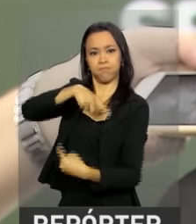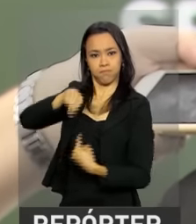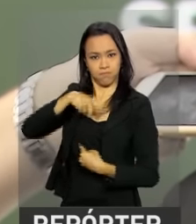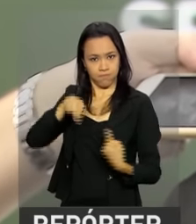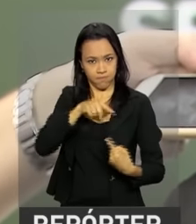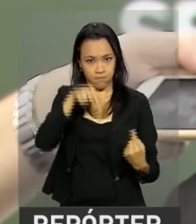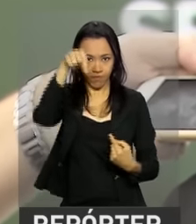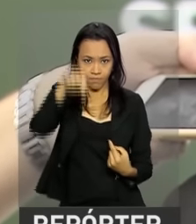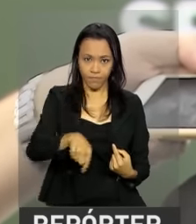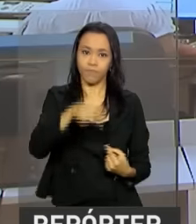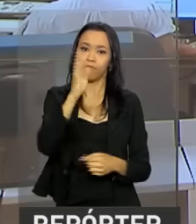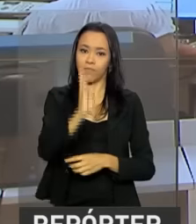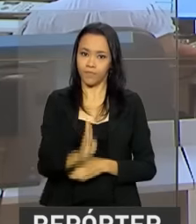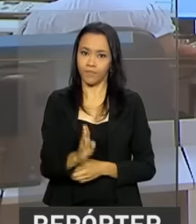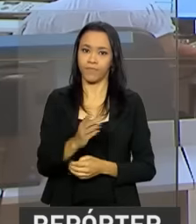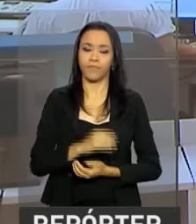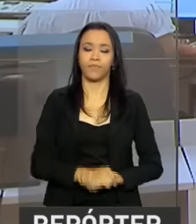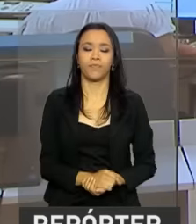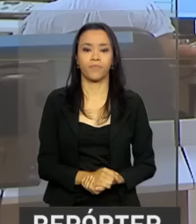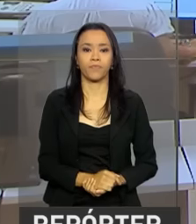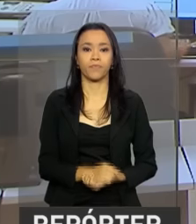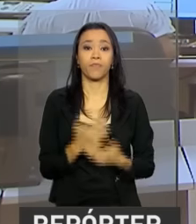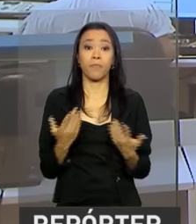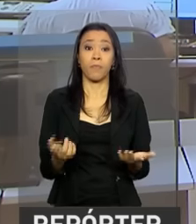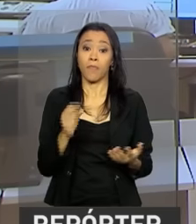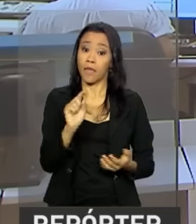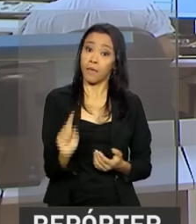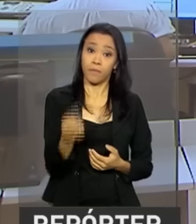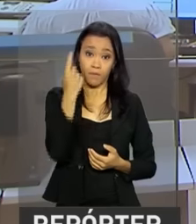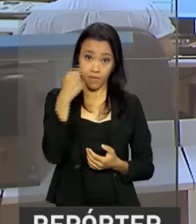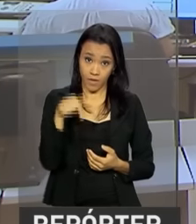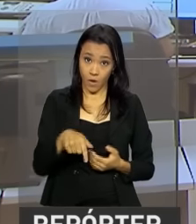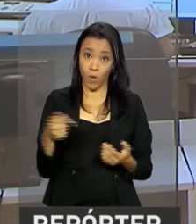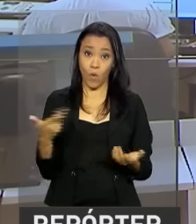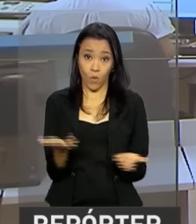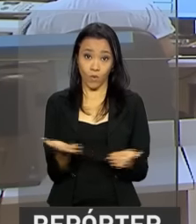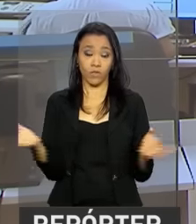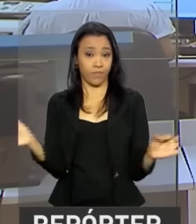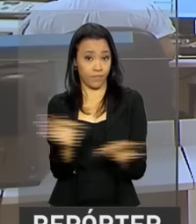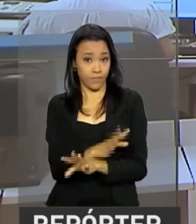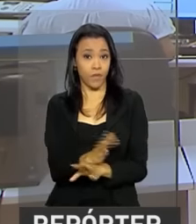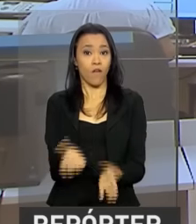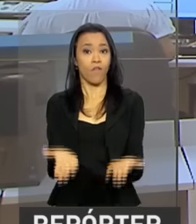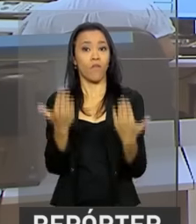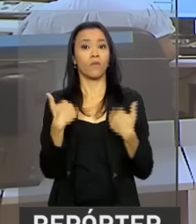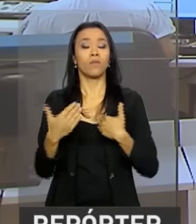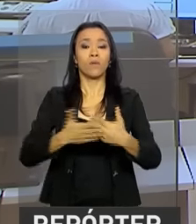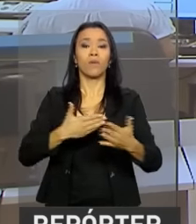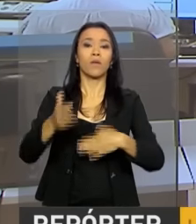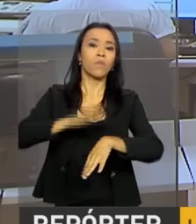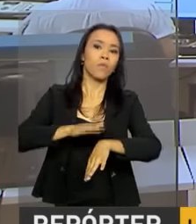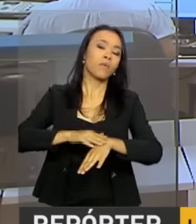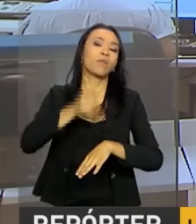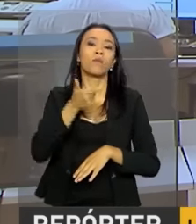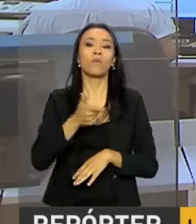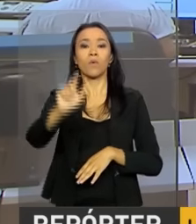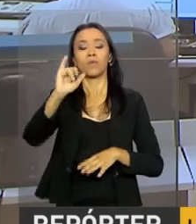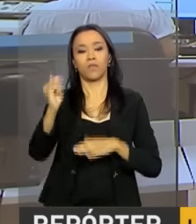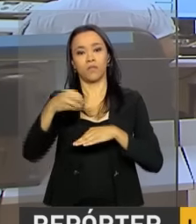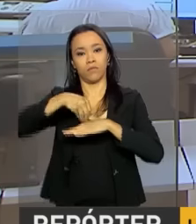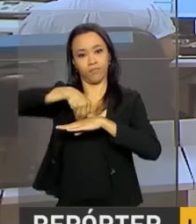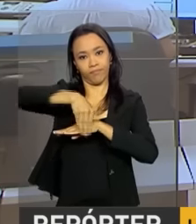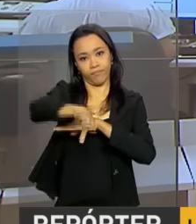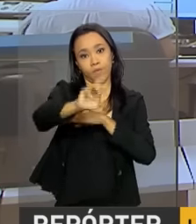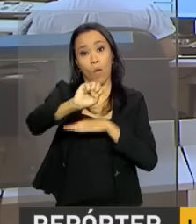transações correntes e a primeira edição do repórter NBR de hoje fica por aqui voltamos a qualquer momento com outras informações